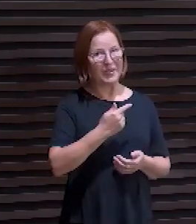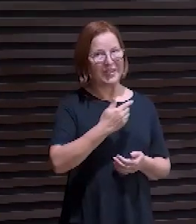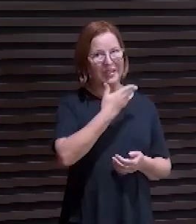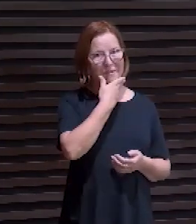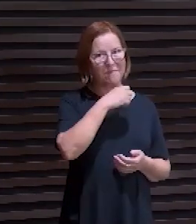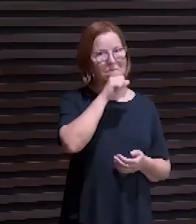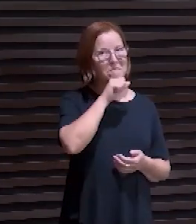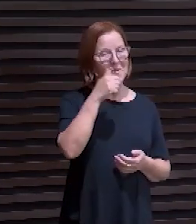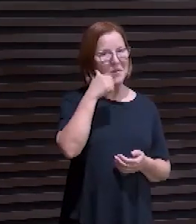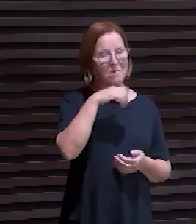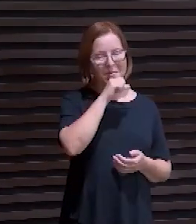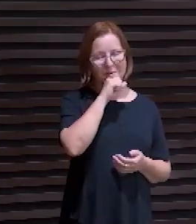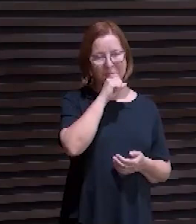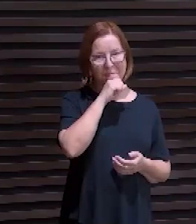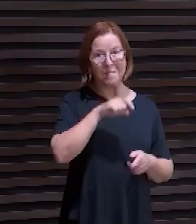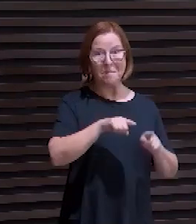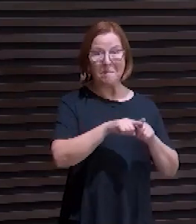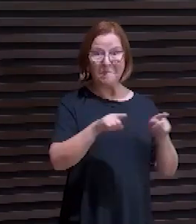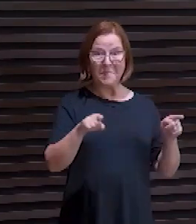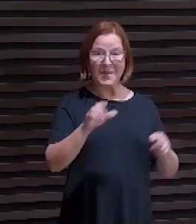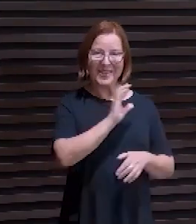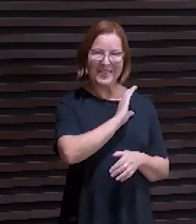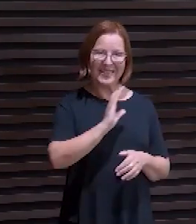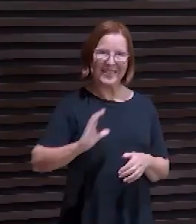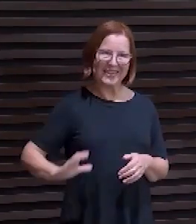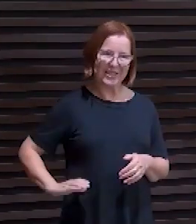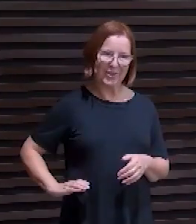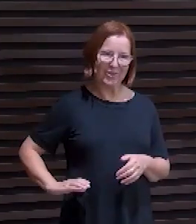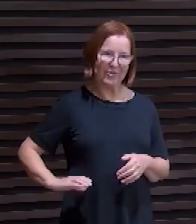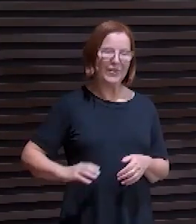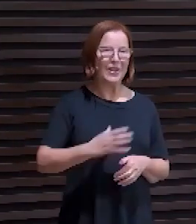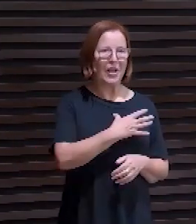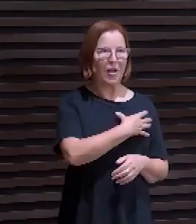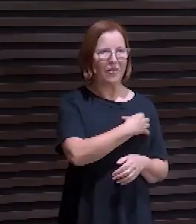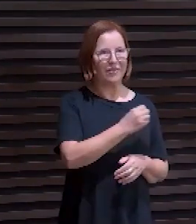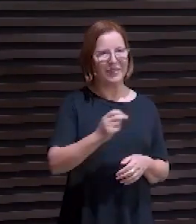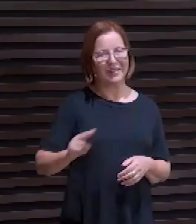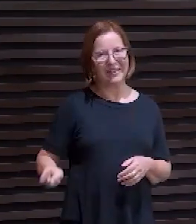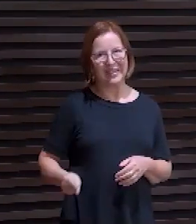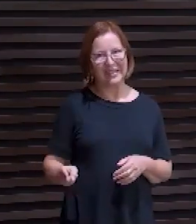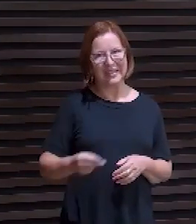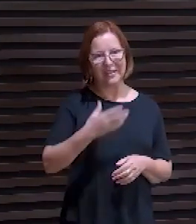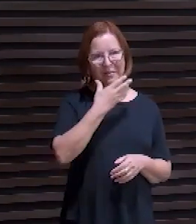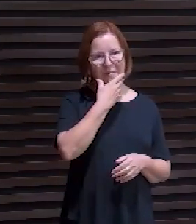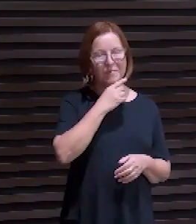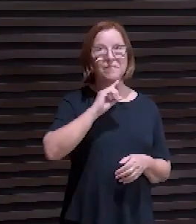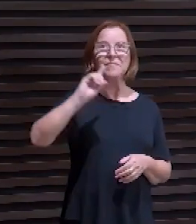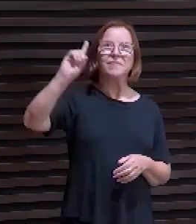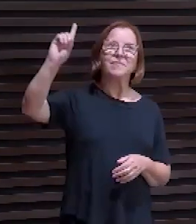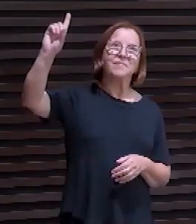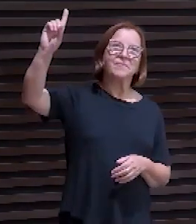Cristo, ele é o Filho eterno do Pai.